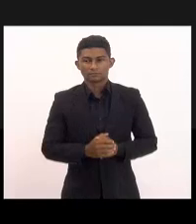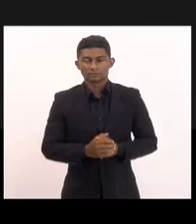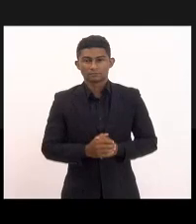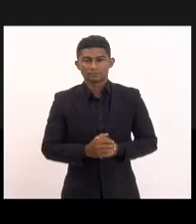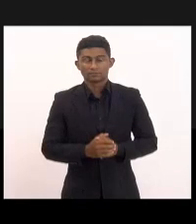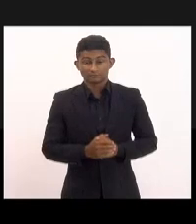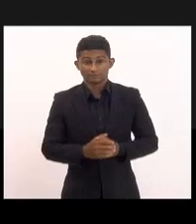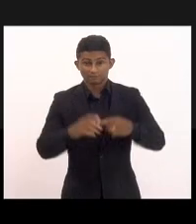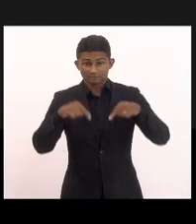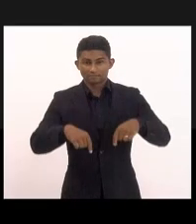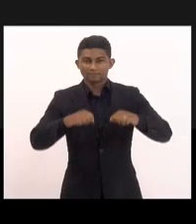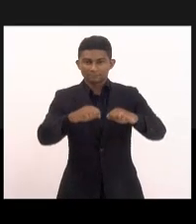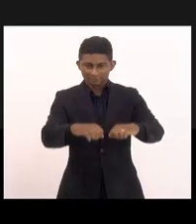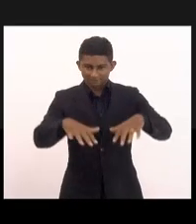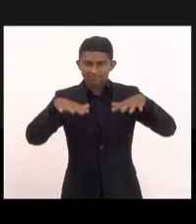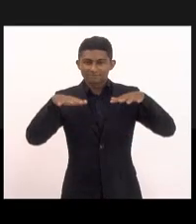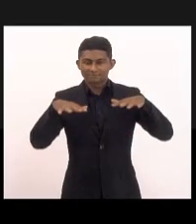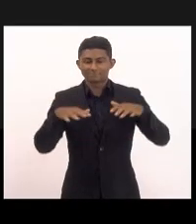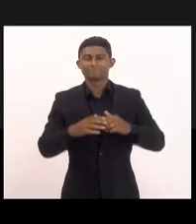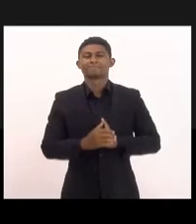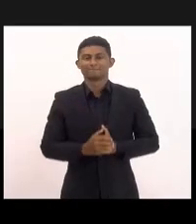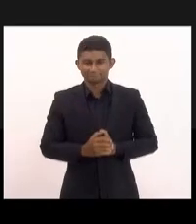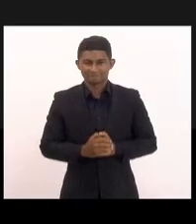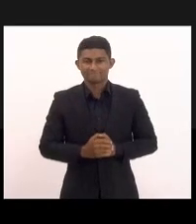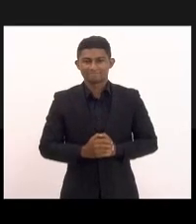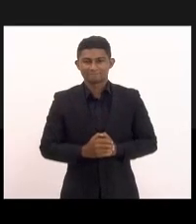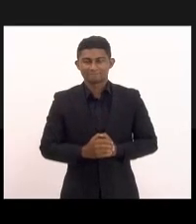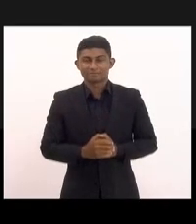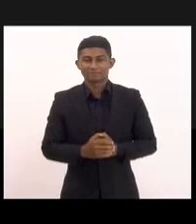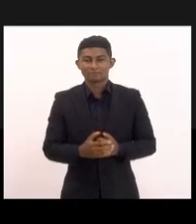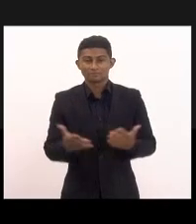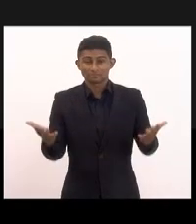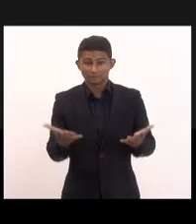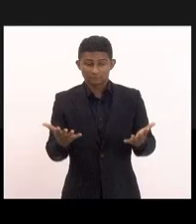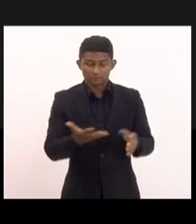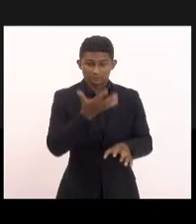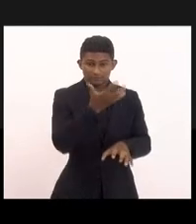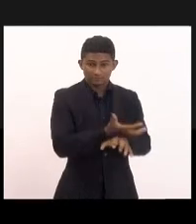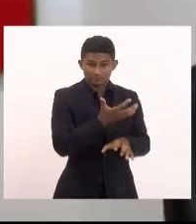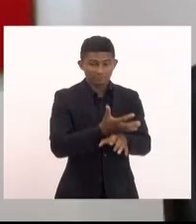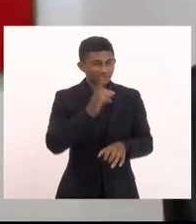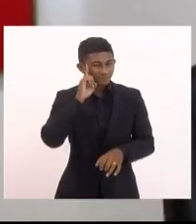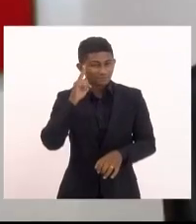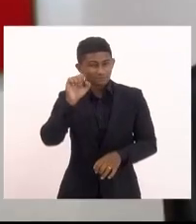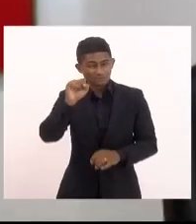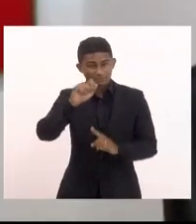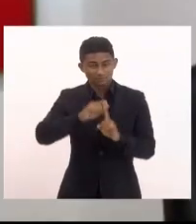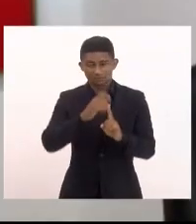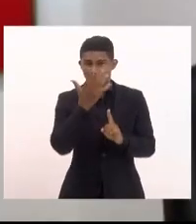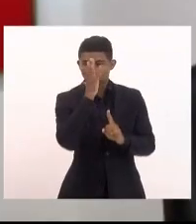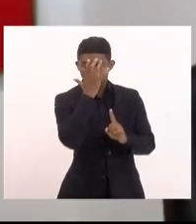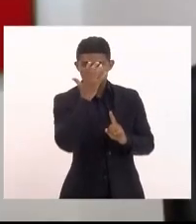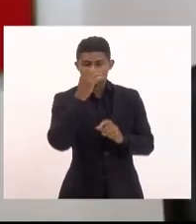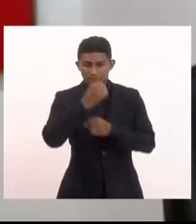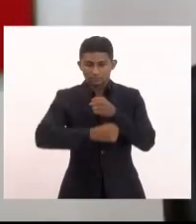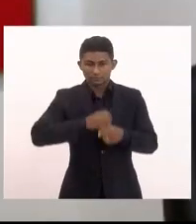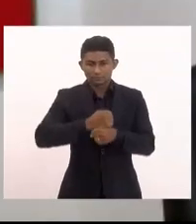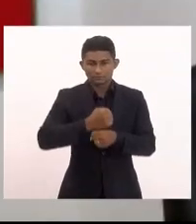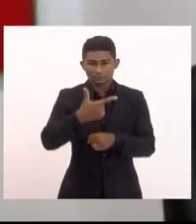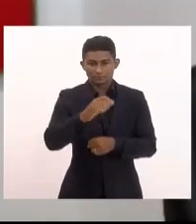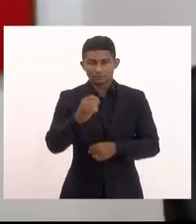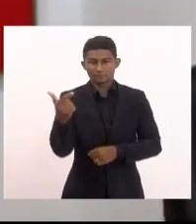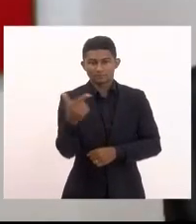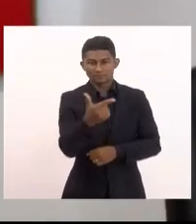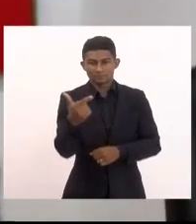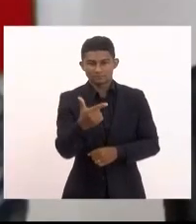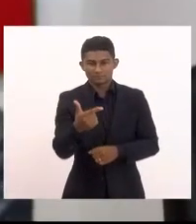Está reaberta a sessão. Passa-se a ordem do dia 8 de fevereiro de 2022.